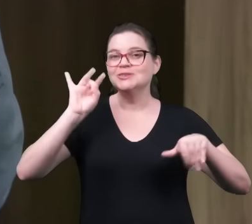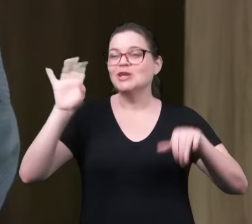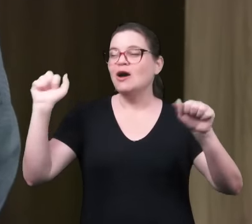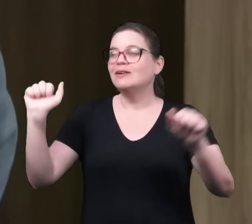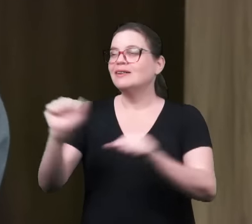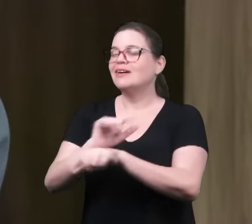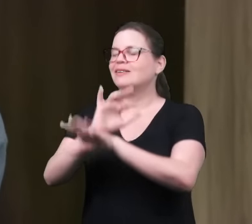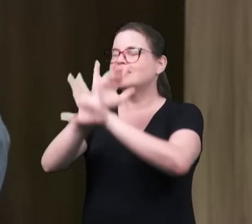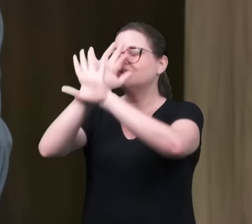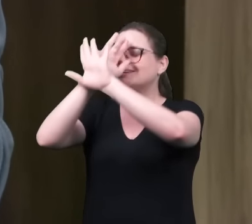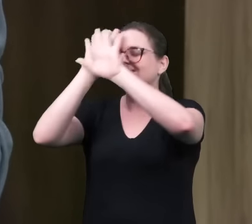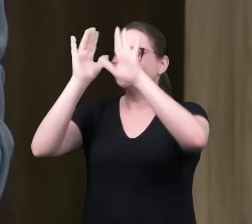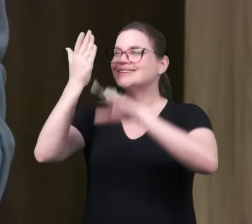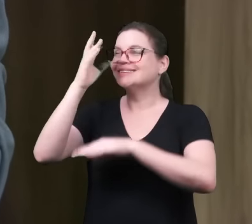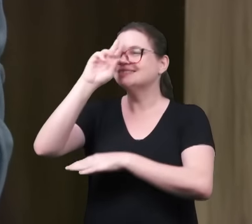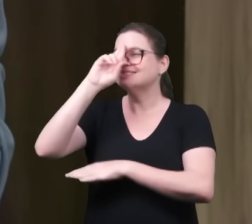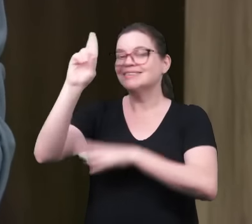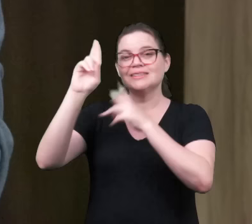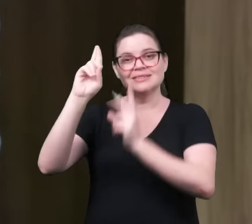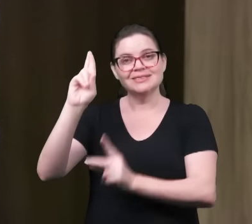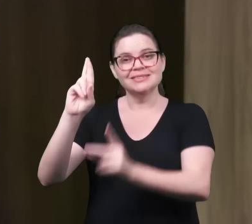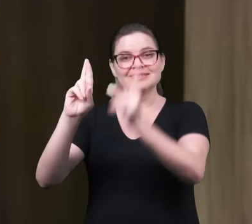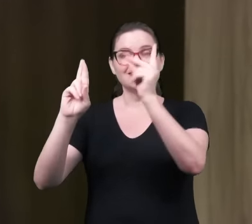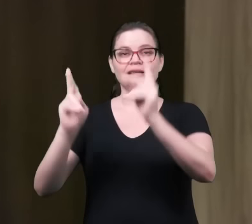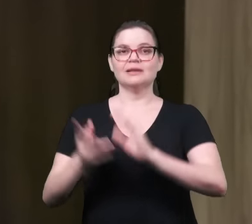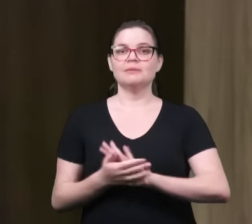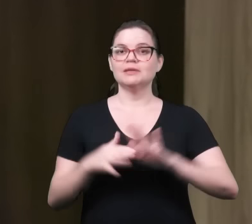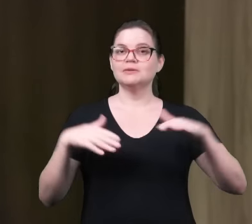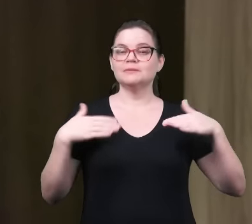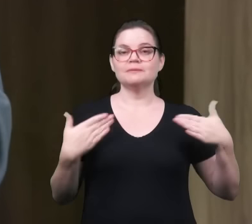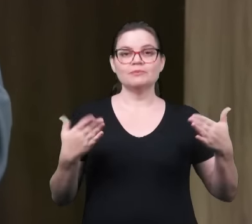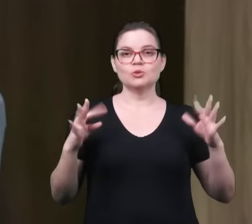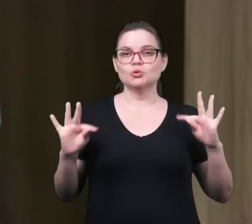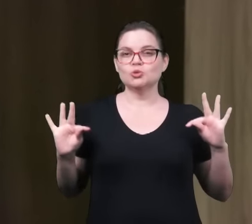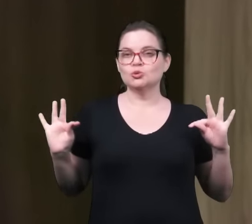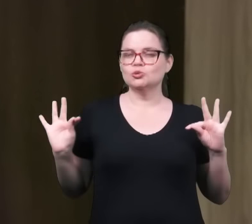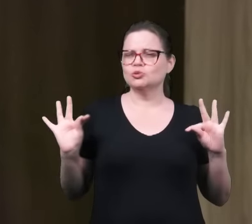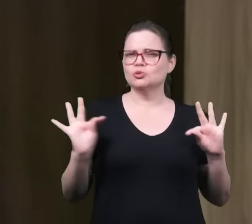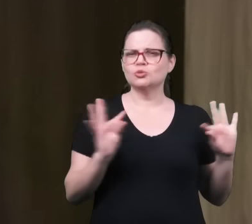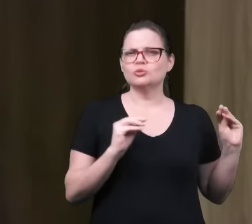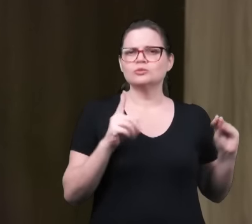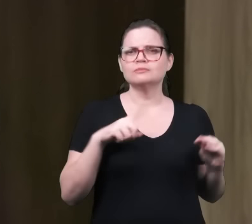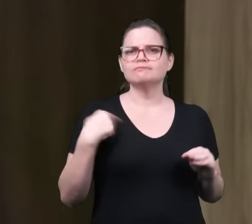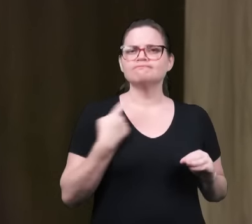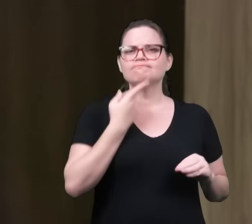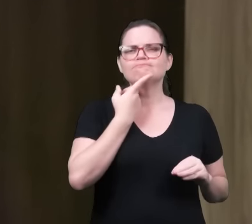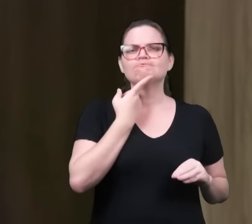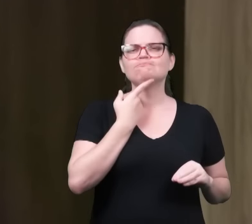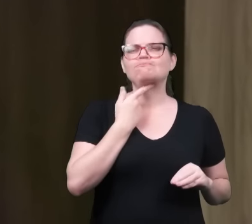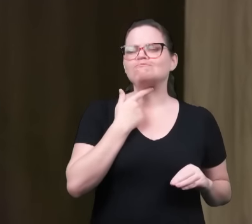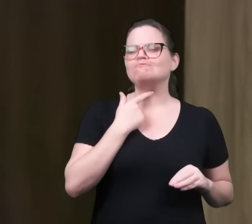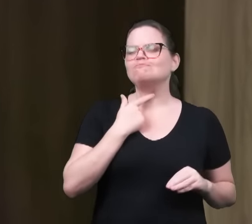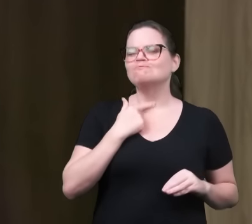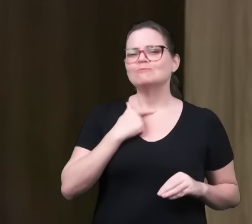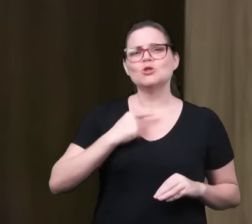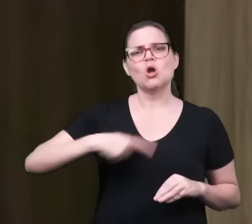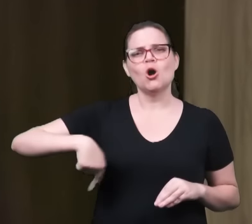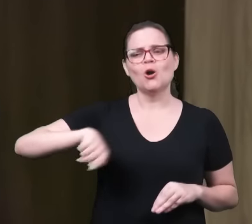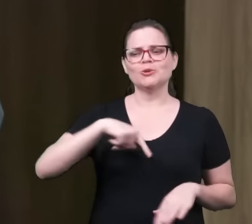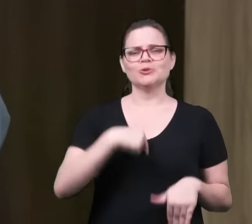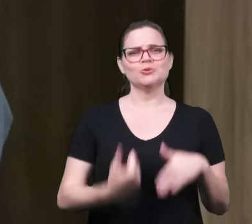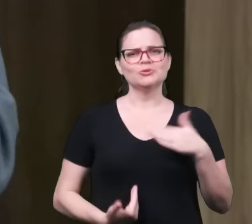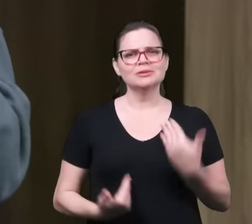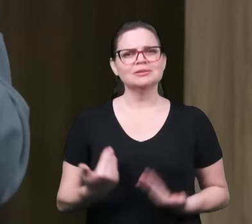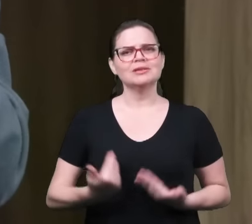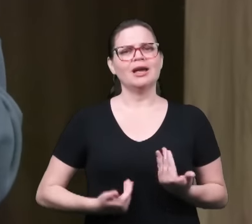glória do Senhor para todo sempre. Então, todo o nosso desejo, o desejo daquele que já